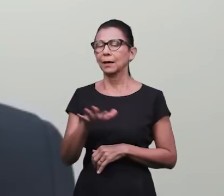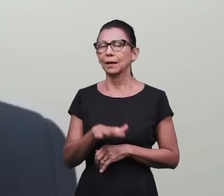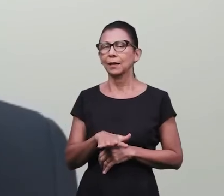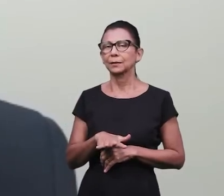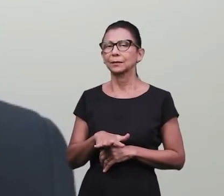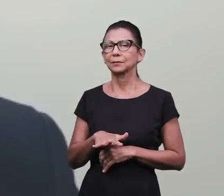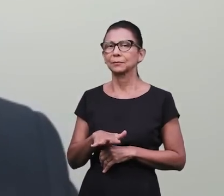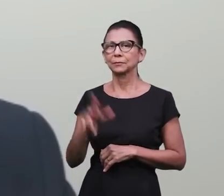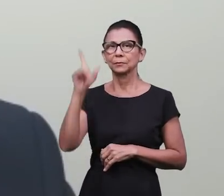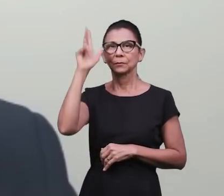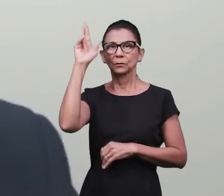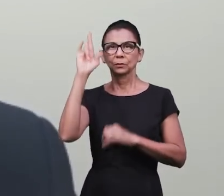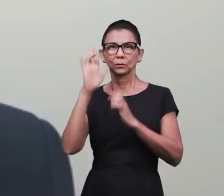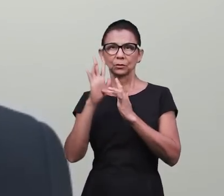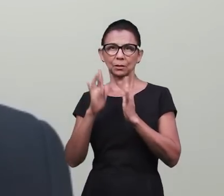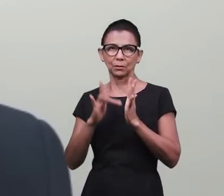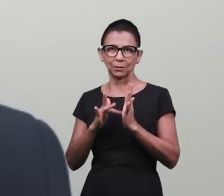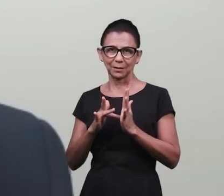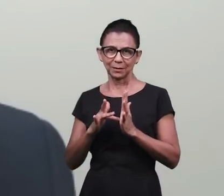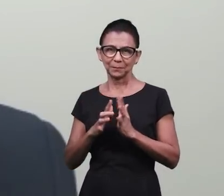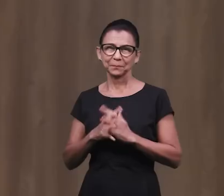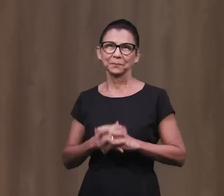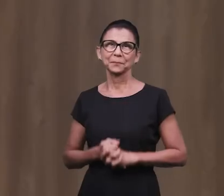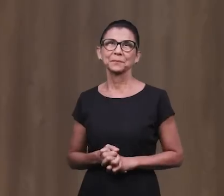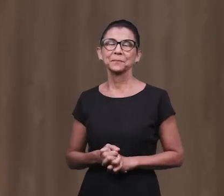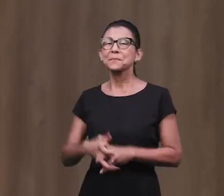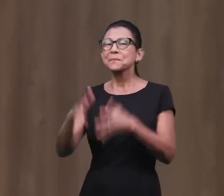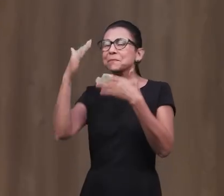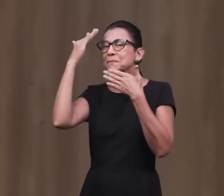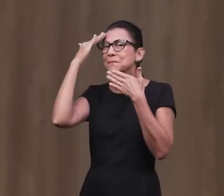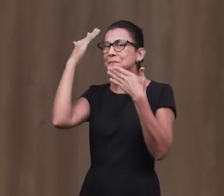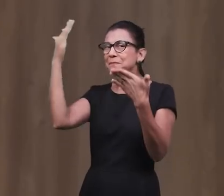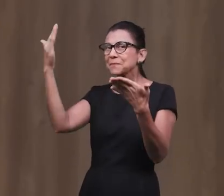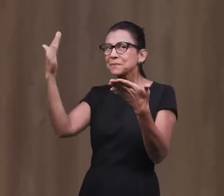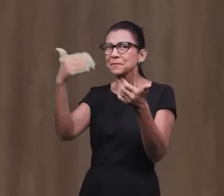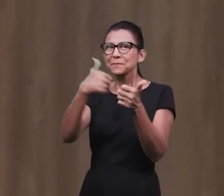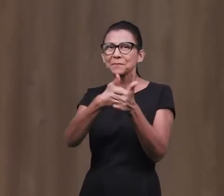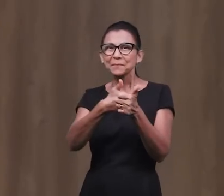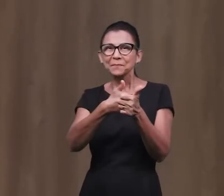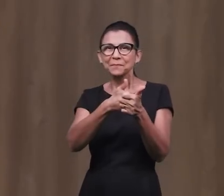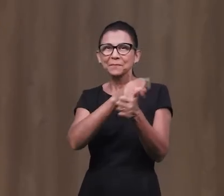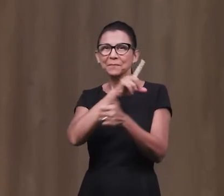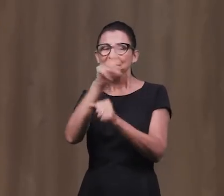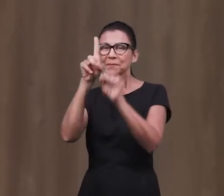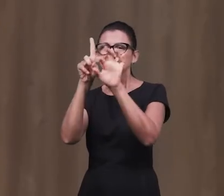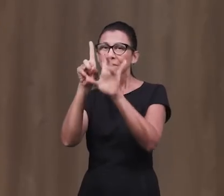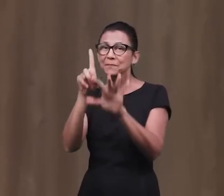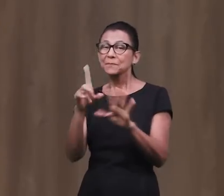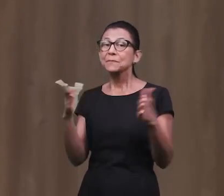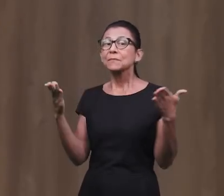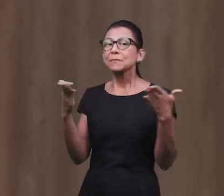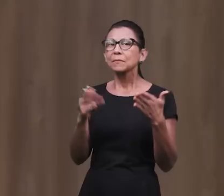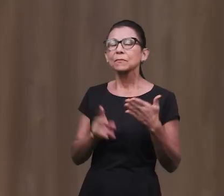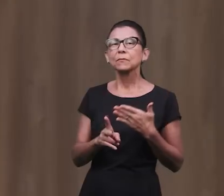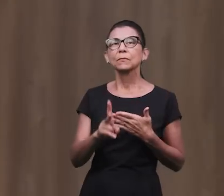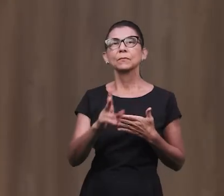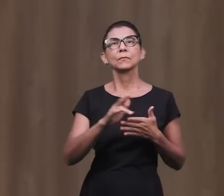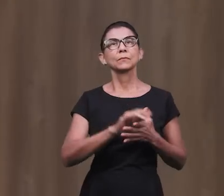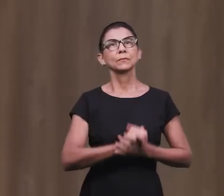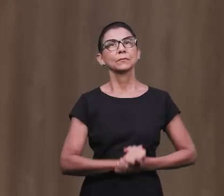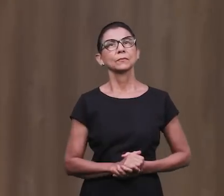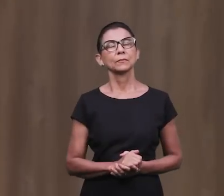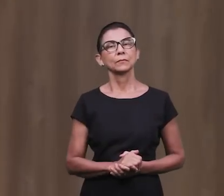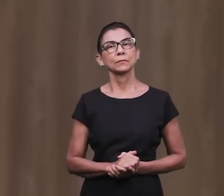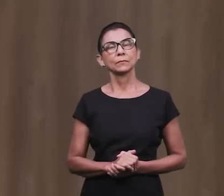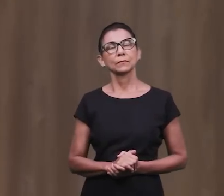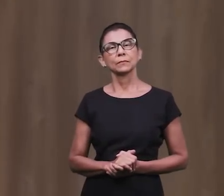A todos, a paz do Senhor Jesus. Obrigado, meu companheiro Marco. Deus abençoe sua vida. E agora, continuamos aqui na região